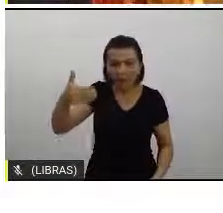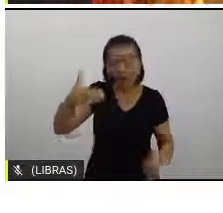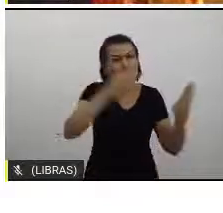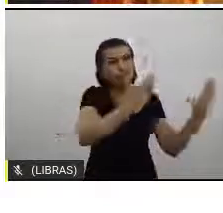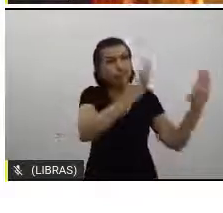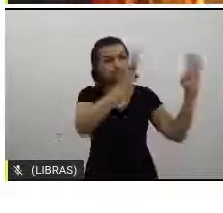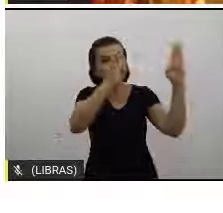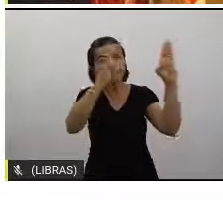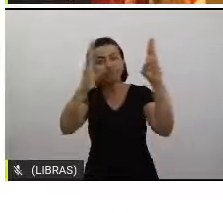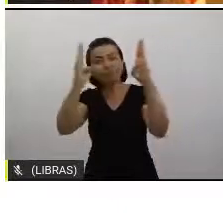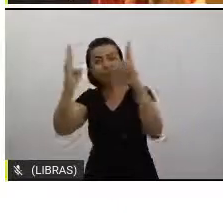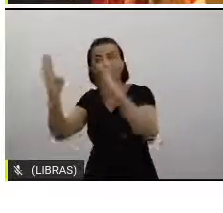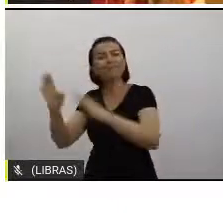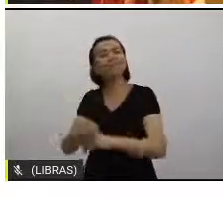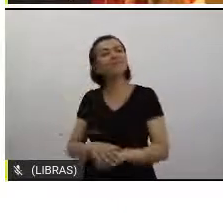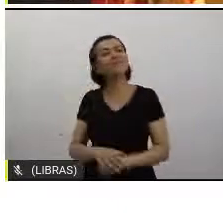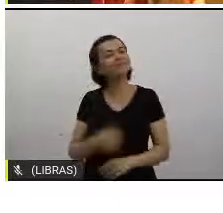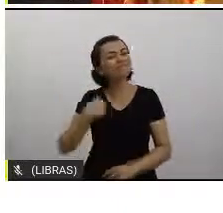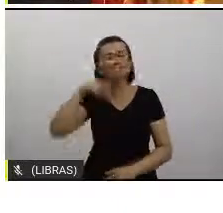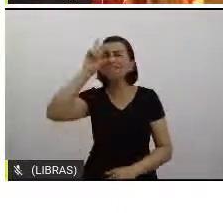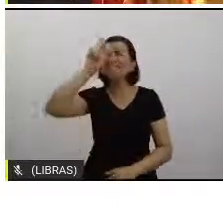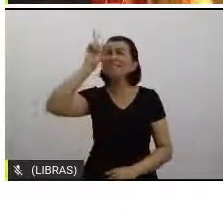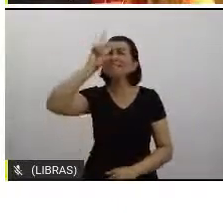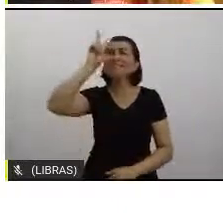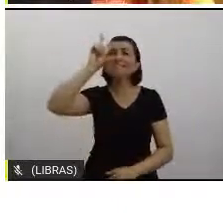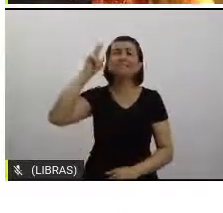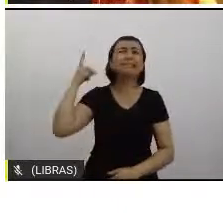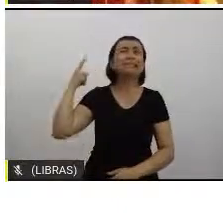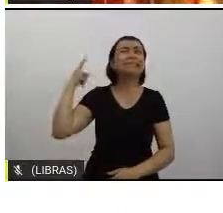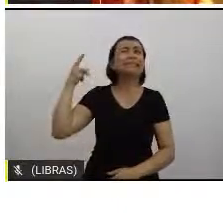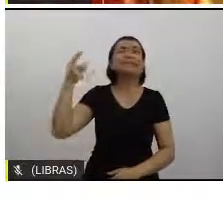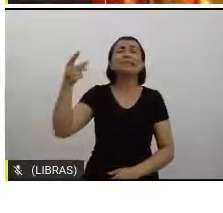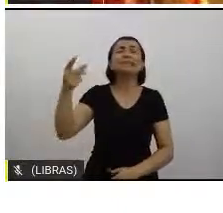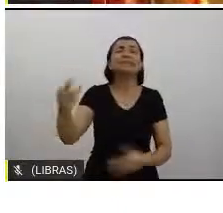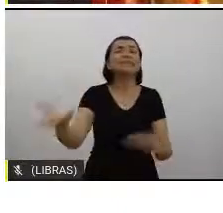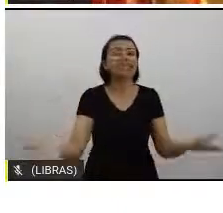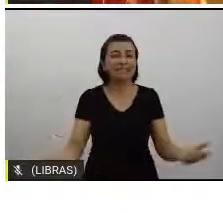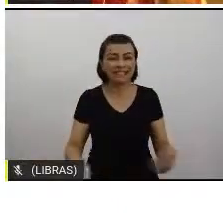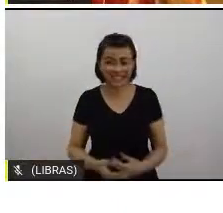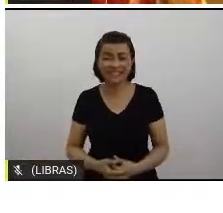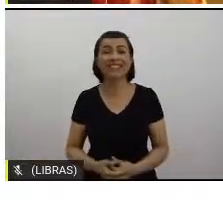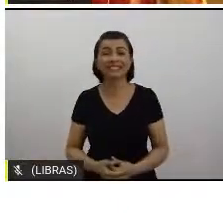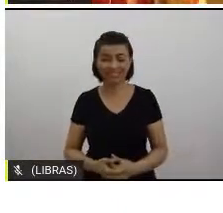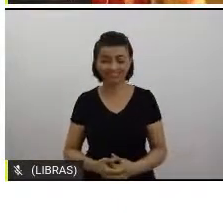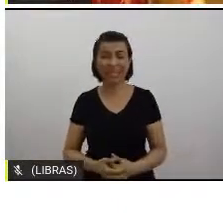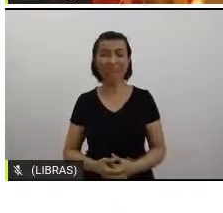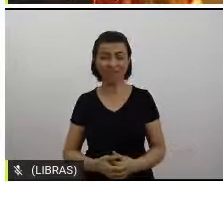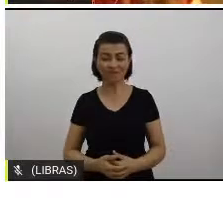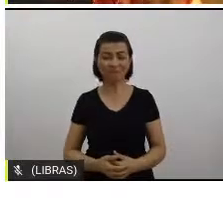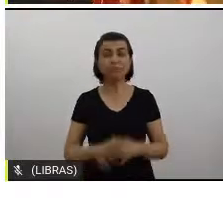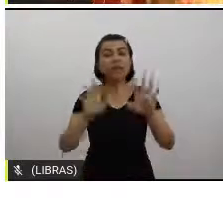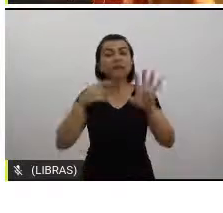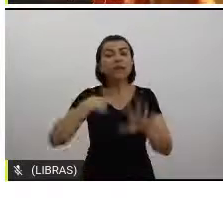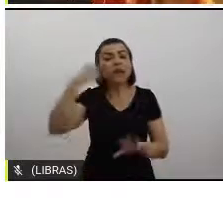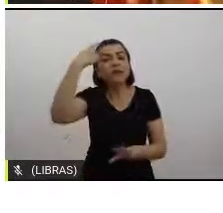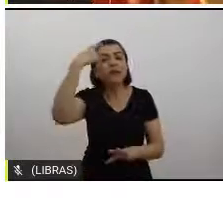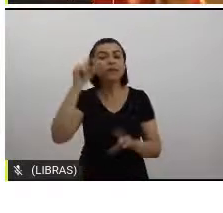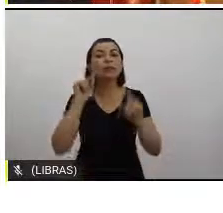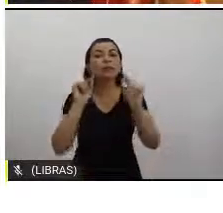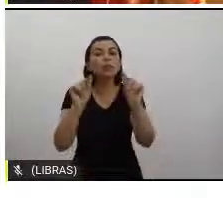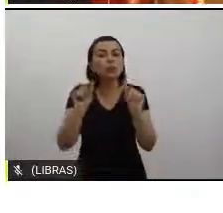coisas que continuaram para sempre no meu trabalho. Primeiro, a ideia de botar tudo no mesmo lugar, sem hierarquia. Os artistas, as